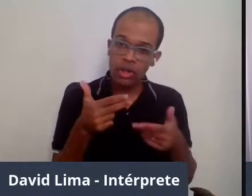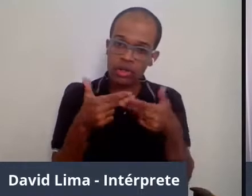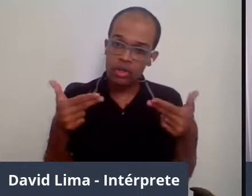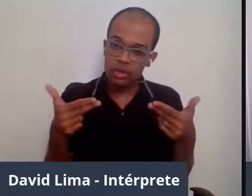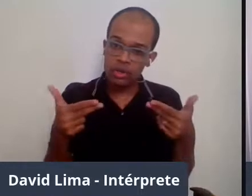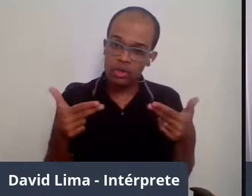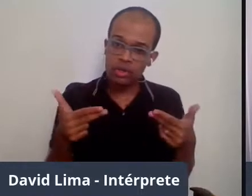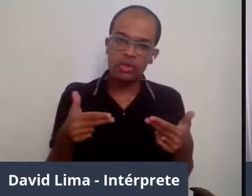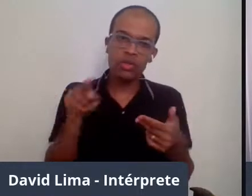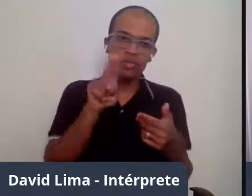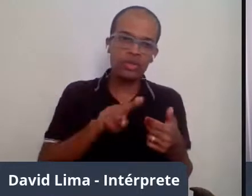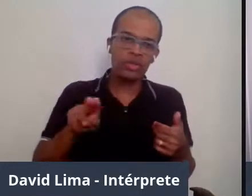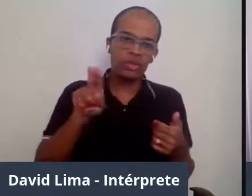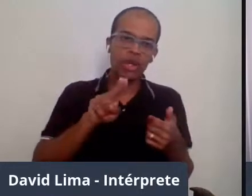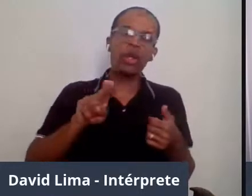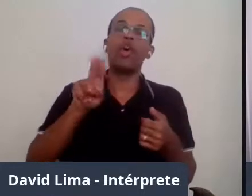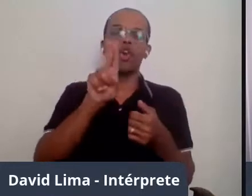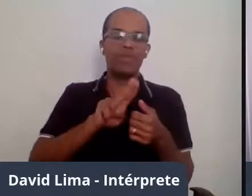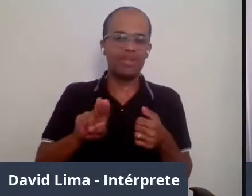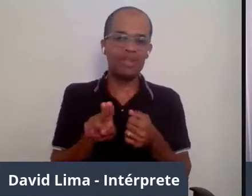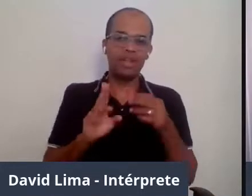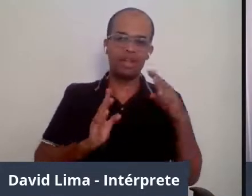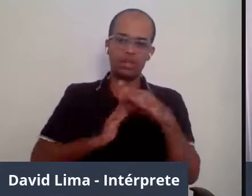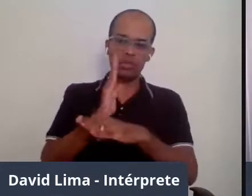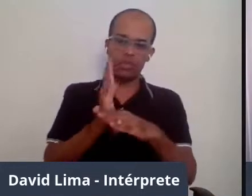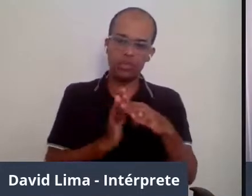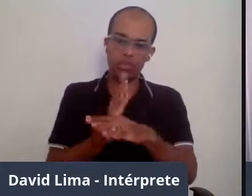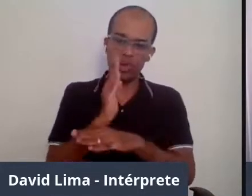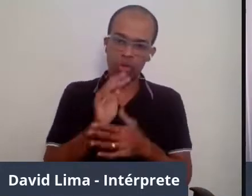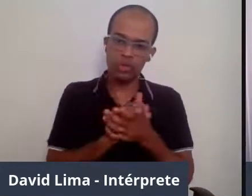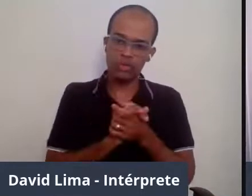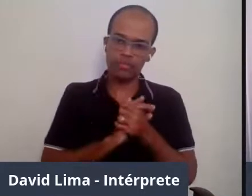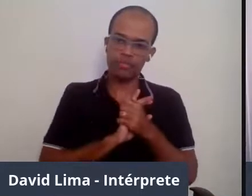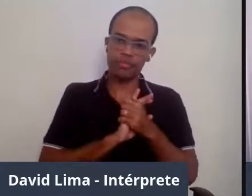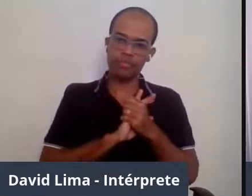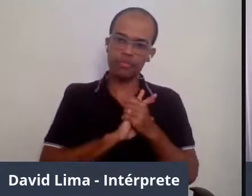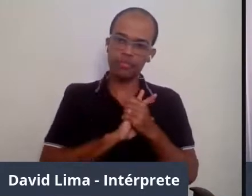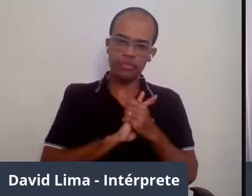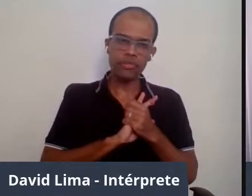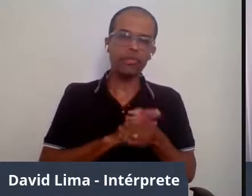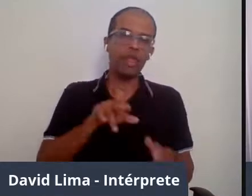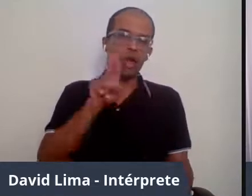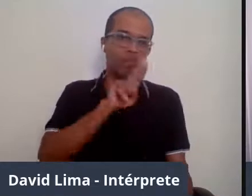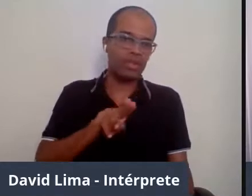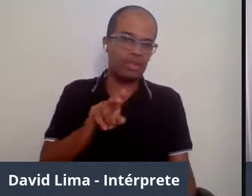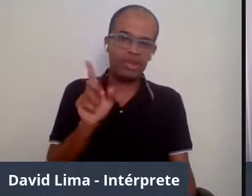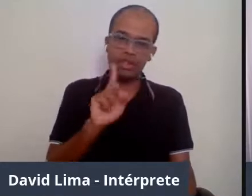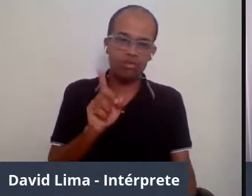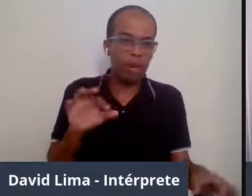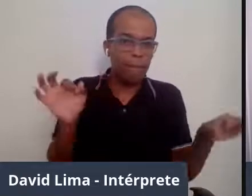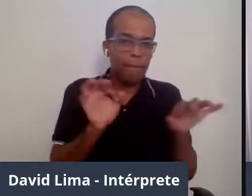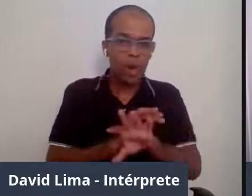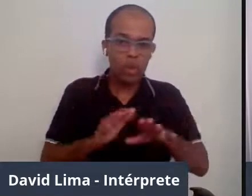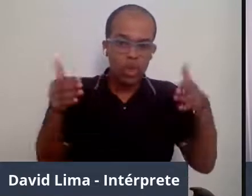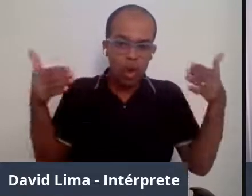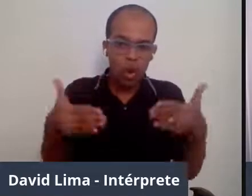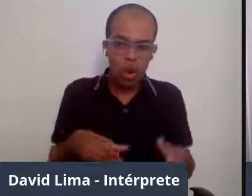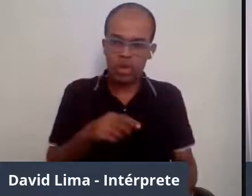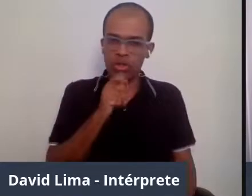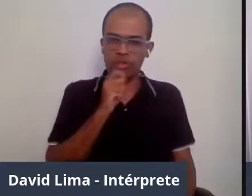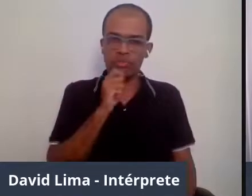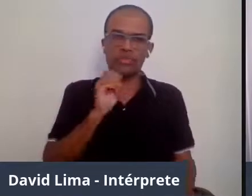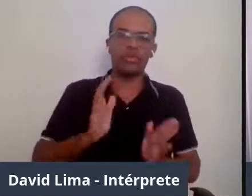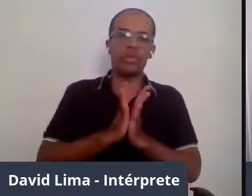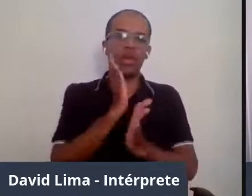A universidade é um ente histórico, isso é muito importante. A universidade não nasceu hoje. Quando tem gente que